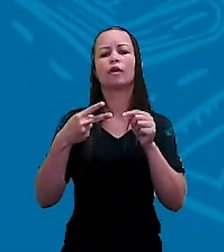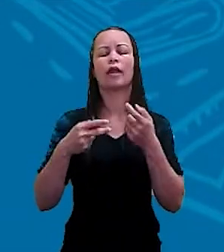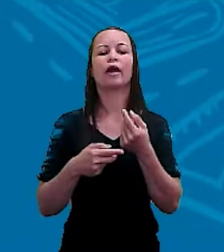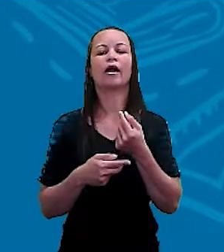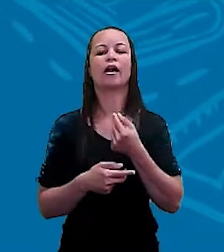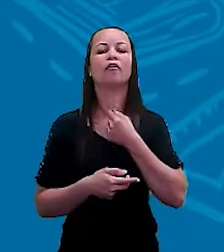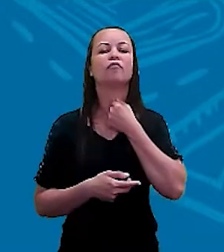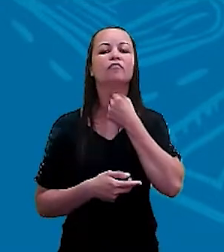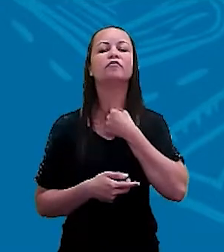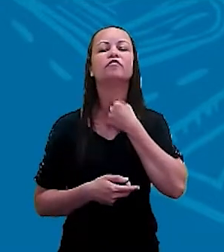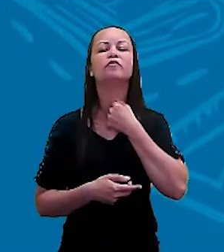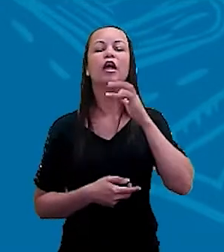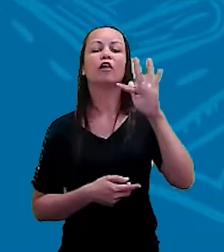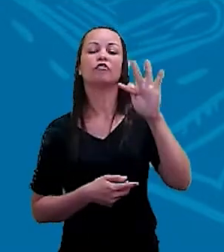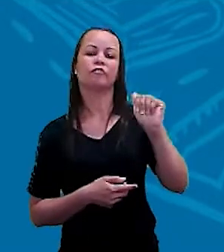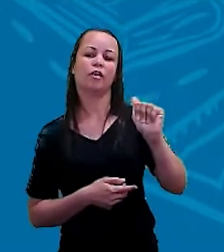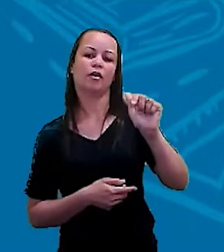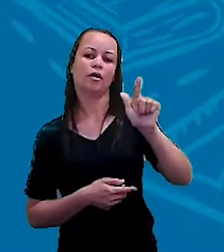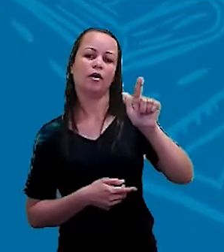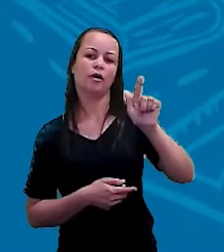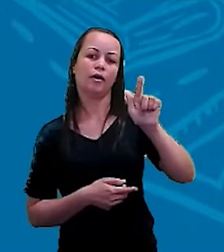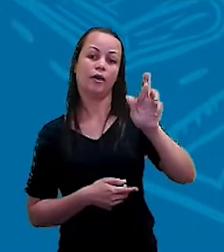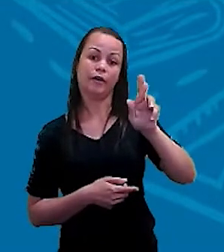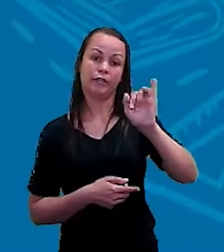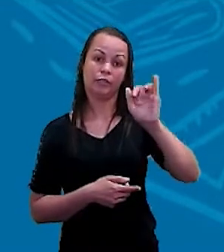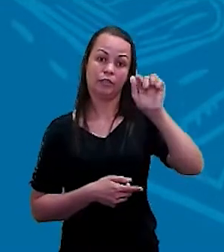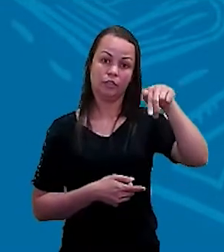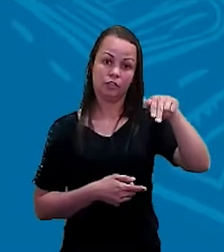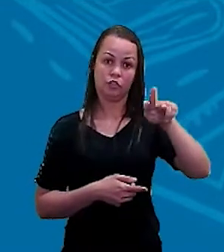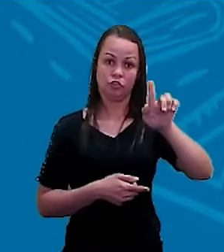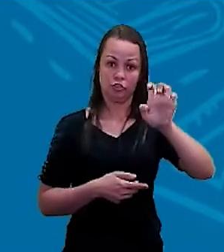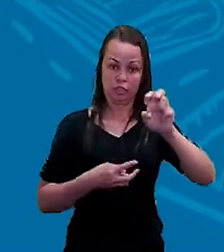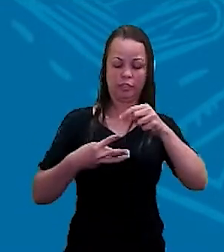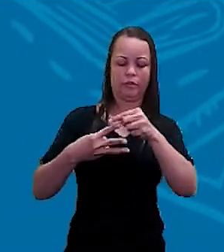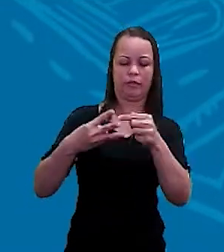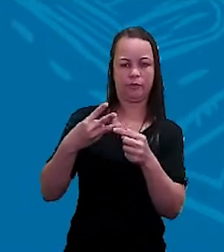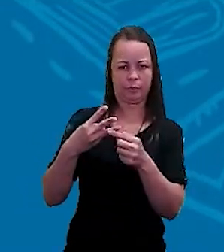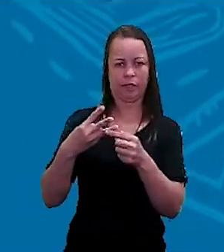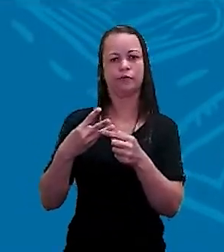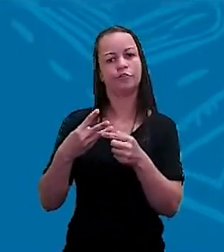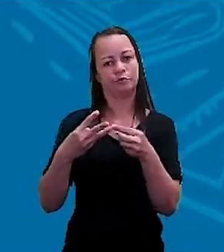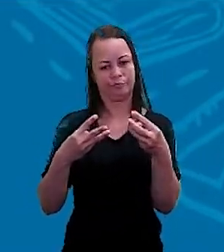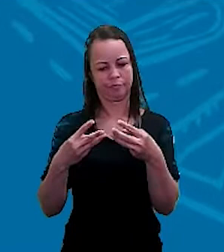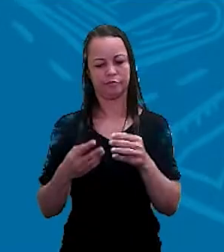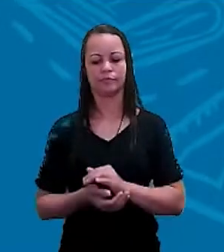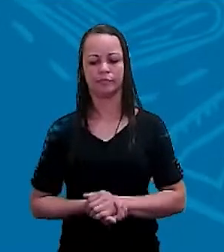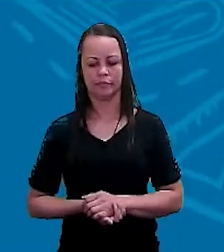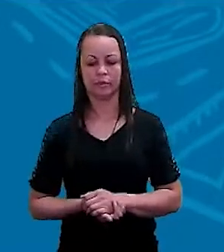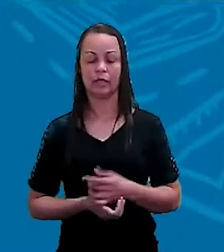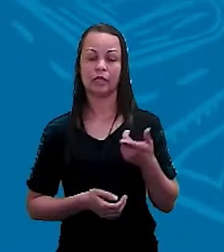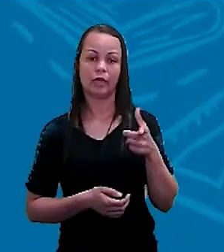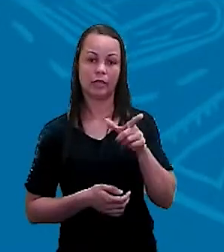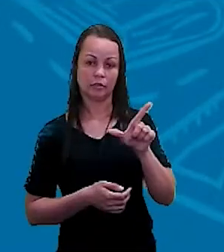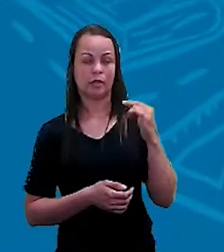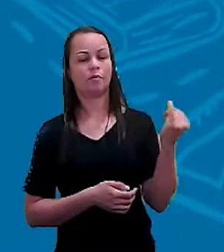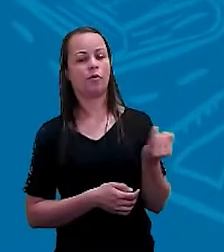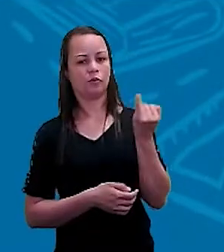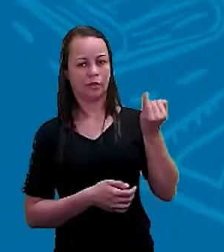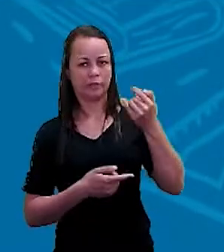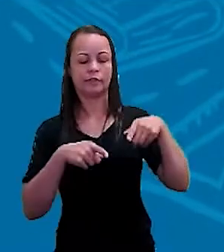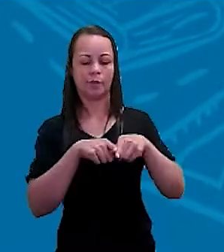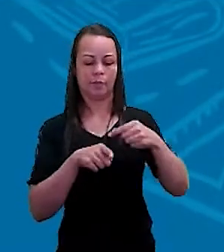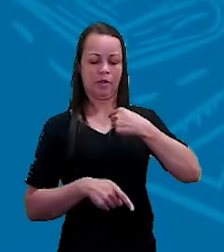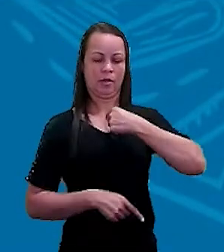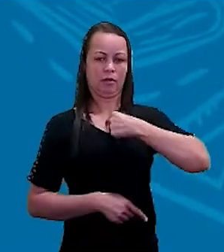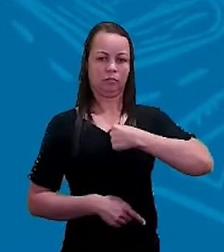essa estrutura que vocês estão vendo aí, que ela pode ser subdividida em 3 grandes partes. Daí, a gente vai para uma outra estrutura que é muito importante, que é essa estrutura tubular,